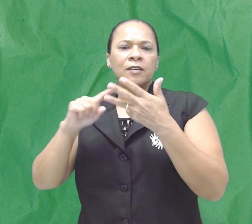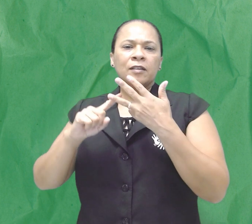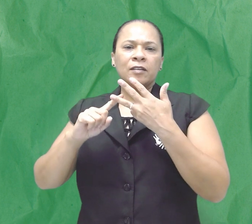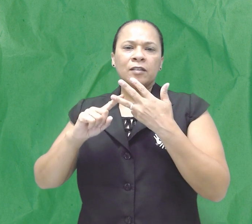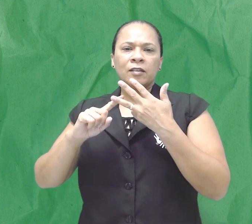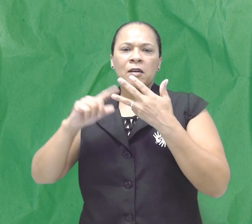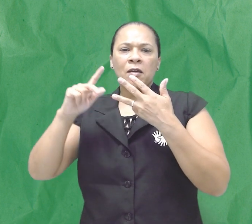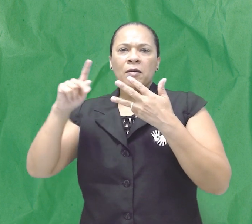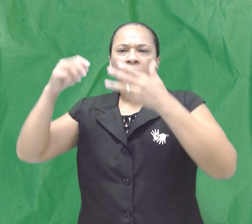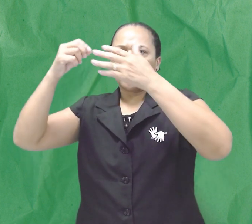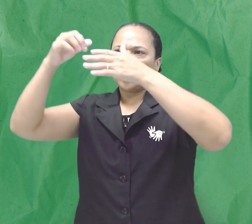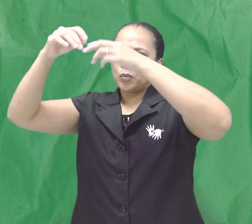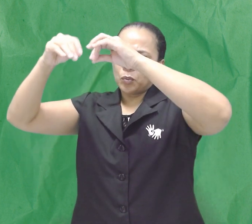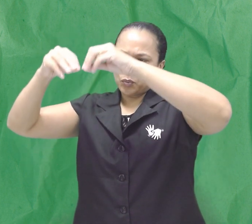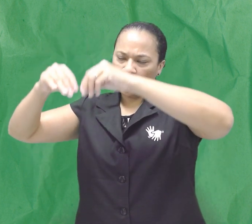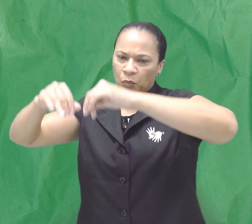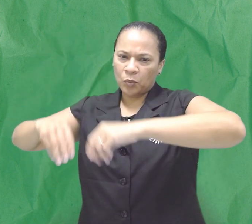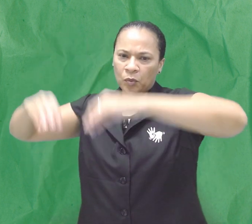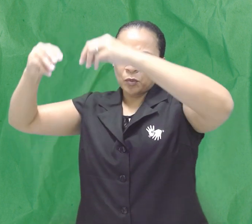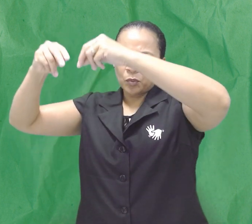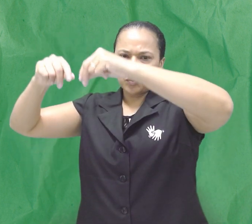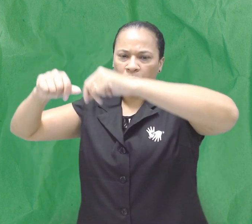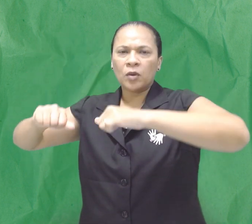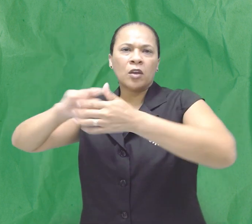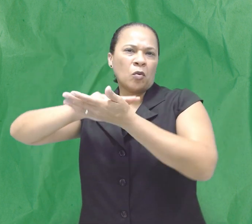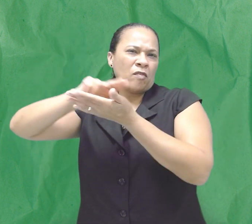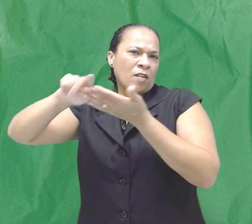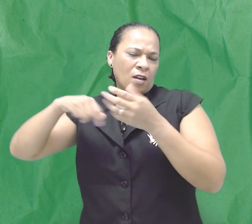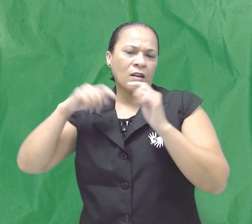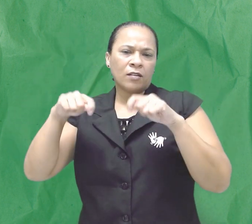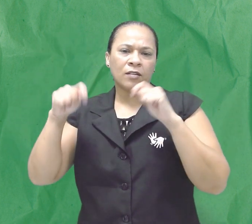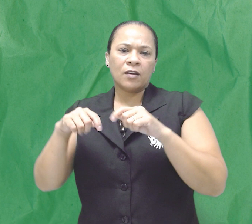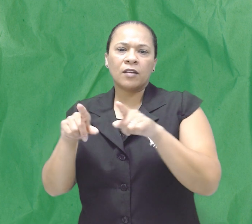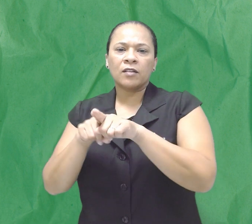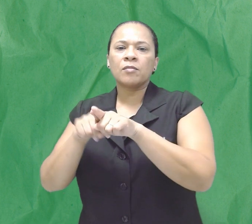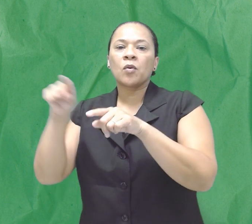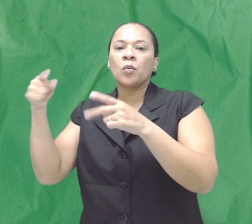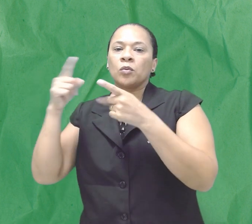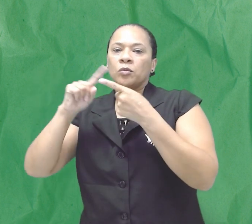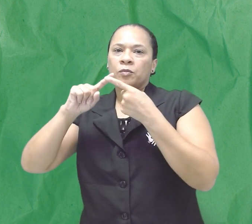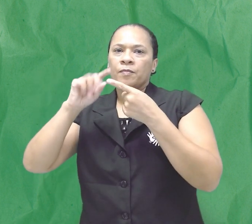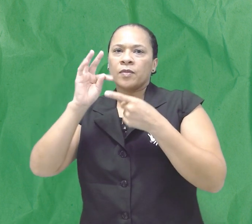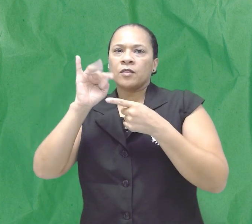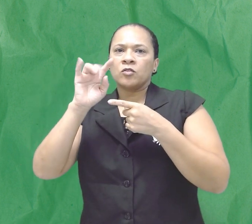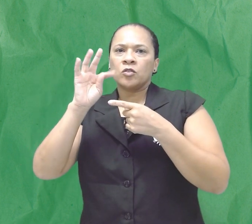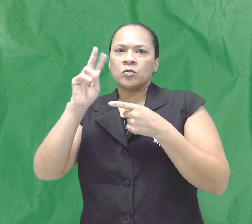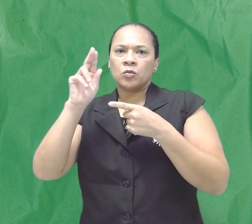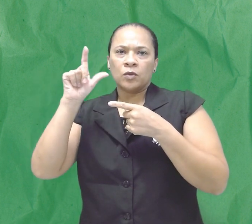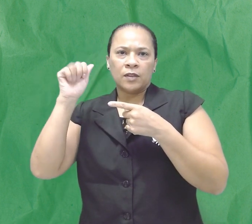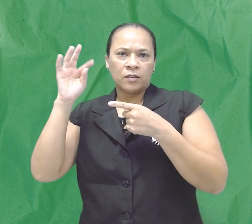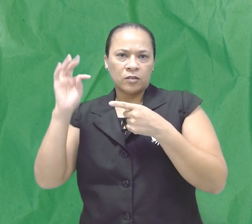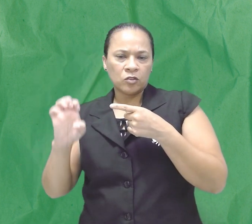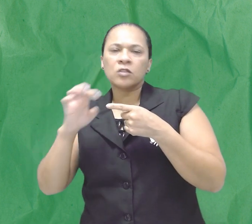geral, durante o processo de titulação, nós temos um titulante, que é uma espécie de concentração